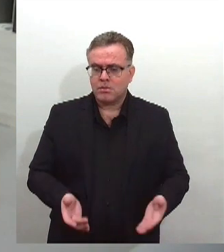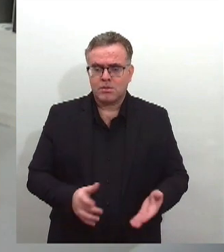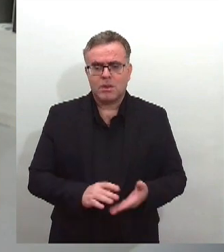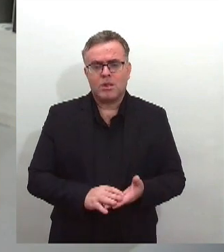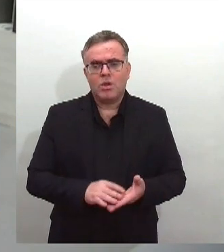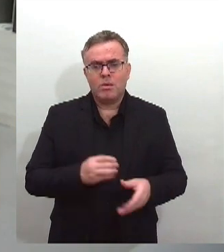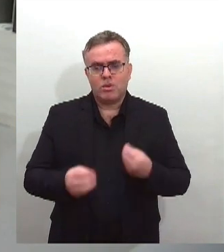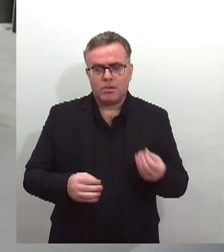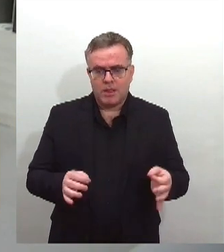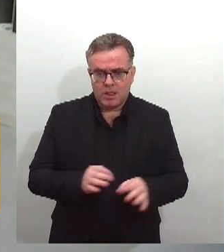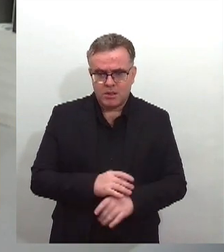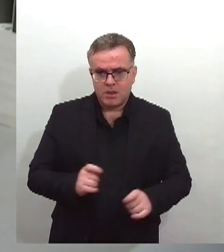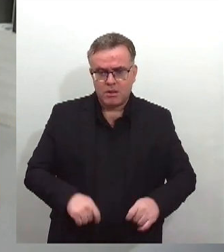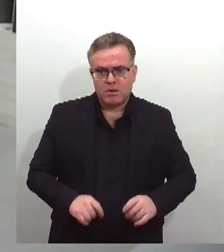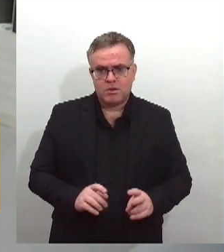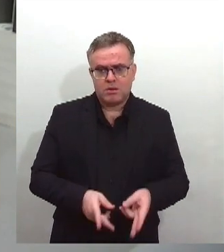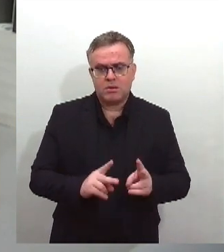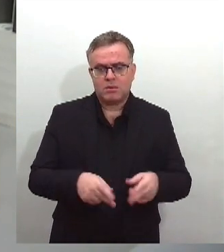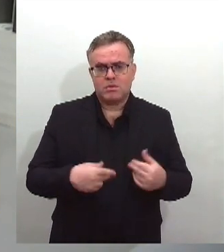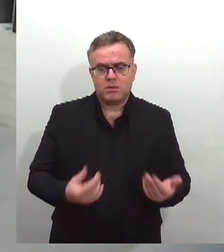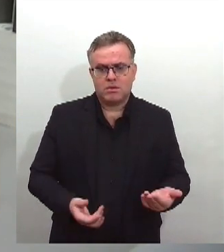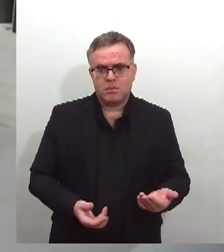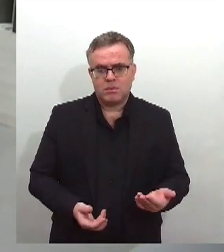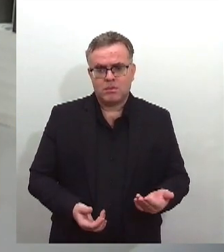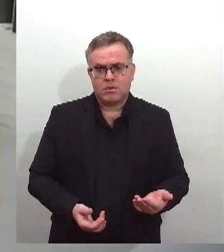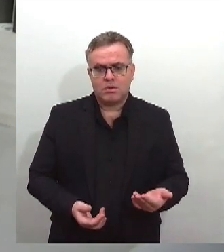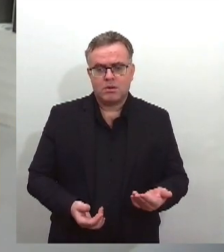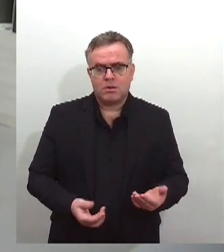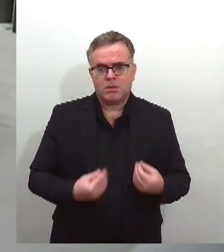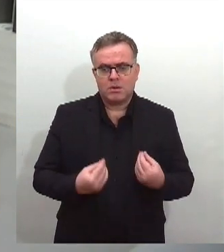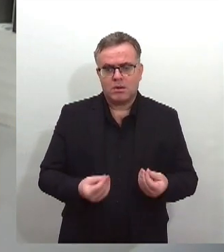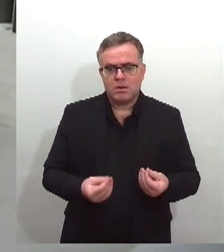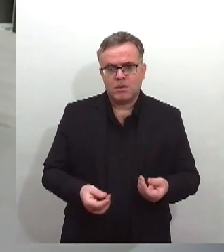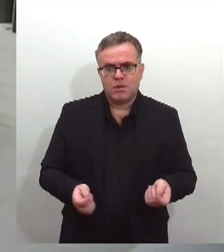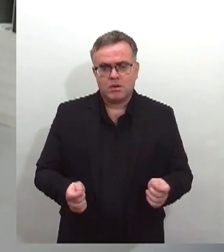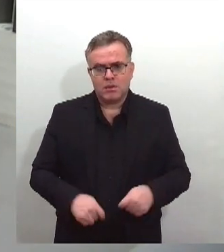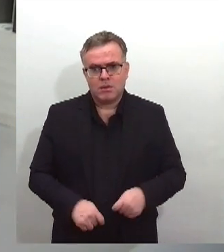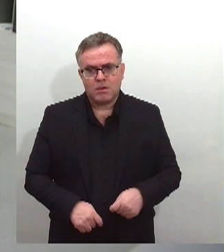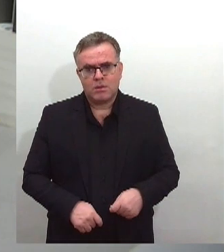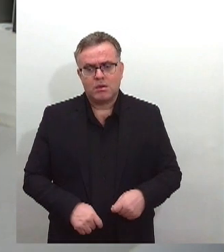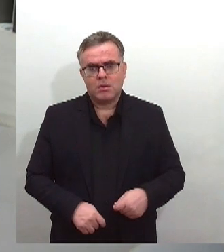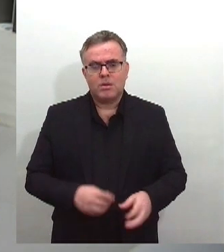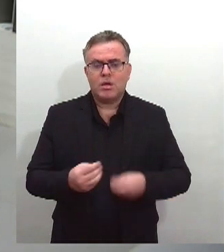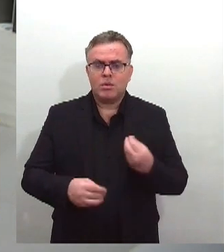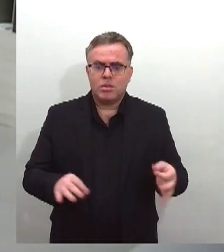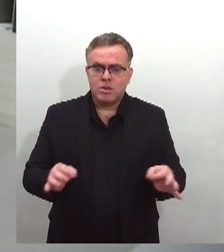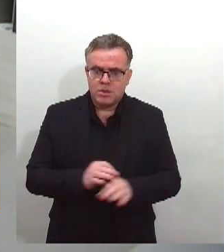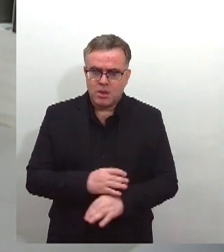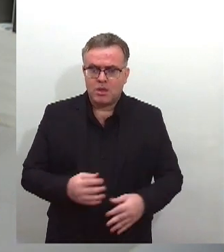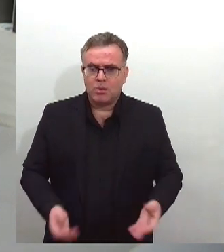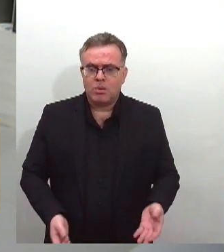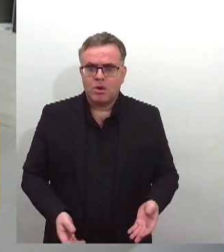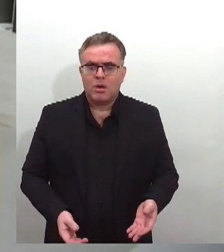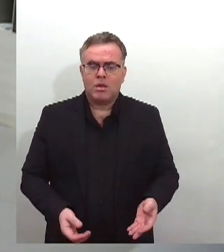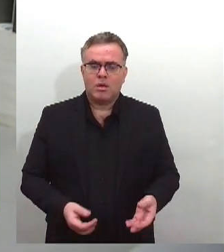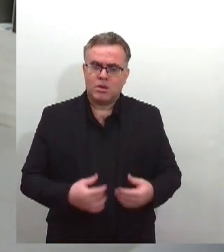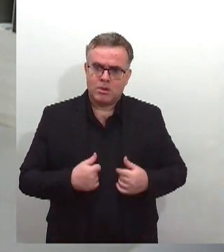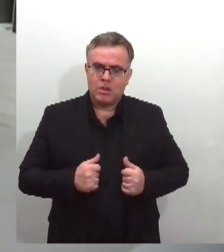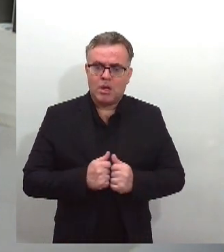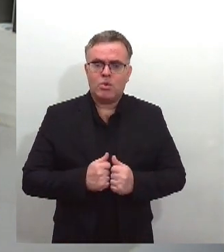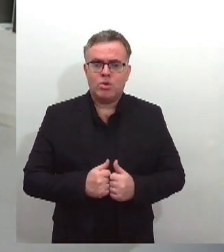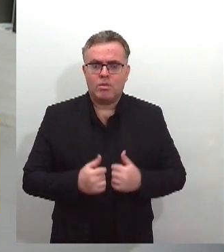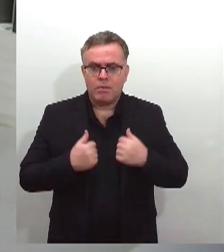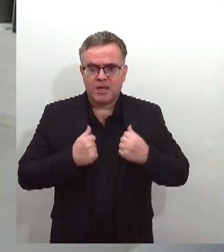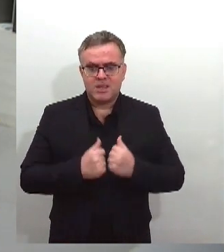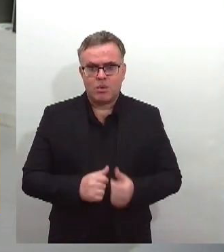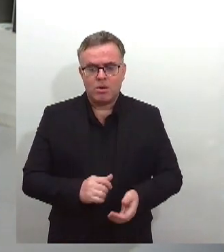agressor. Então, todo cuidado é essencial para que, de fato, ela se sinta segura, ela busque os seus direitos e busque